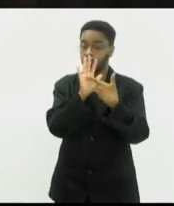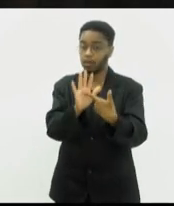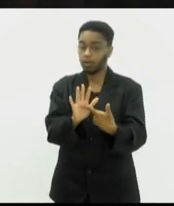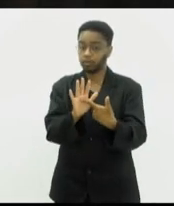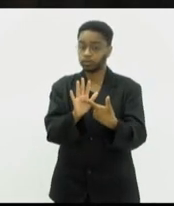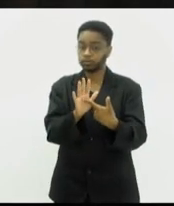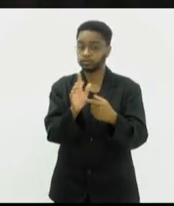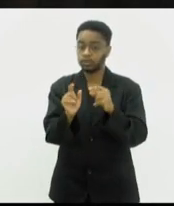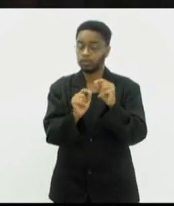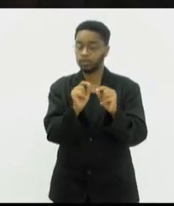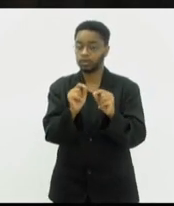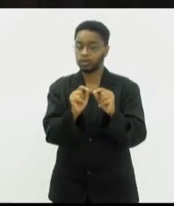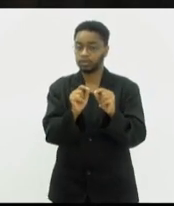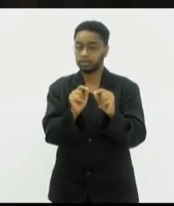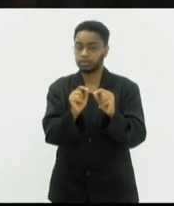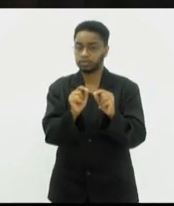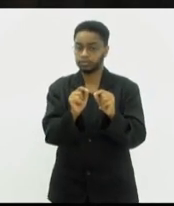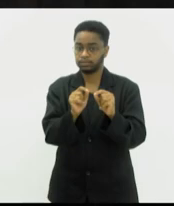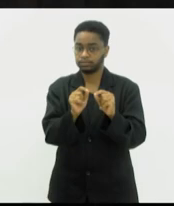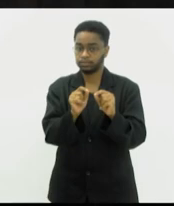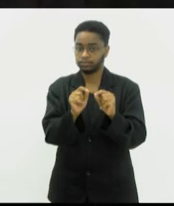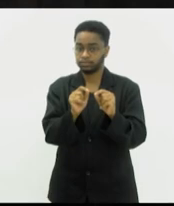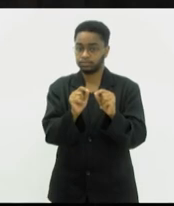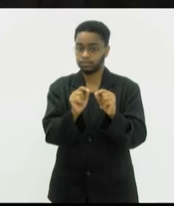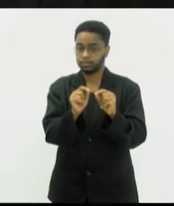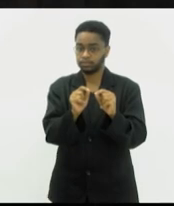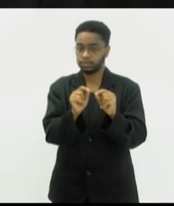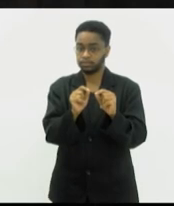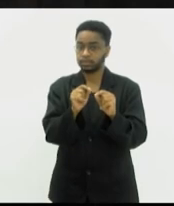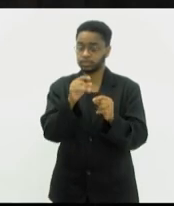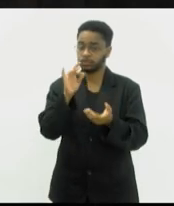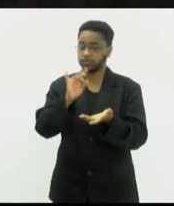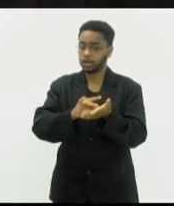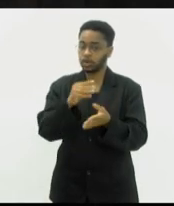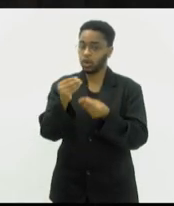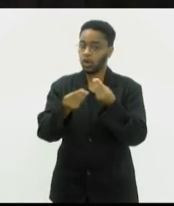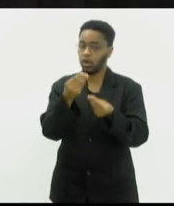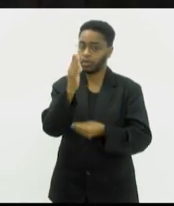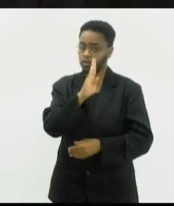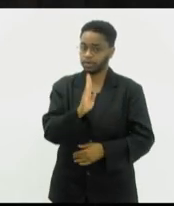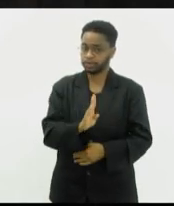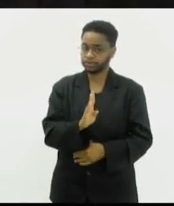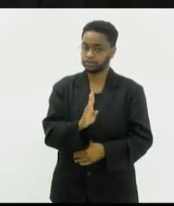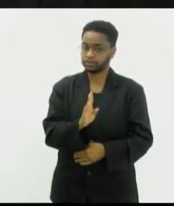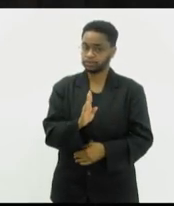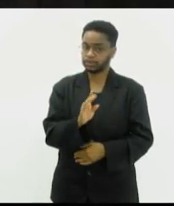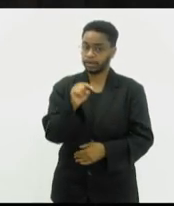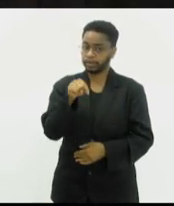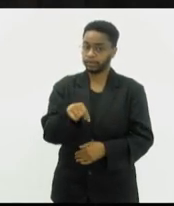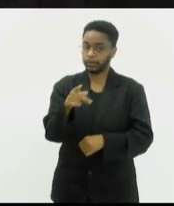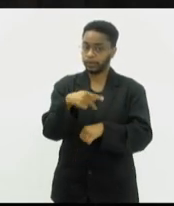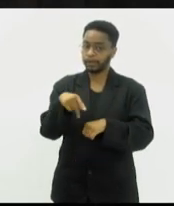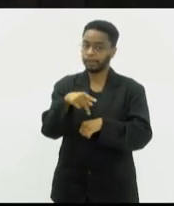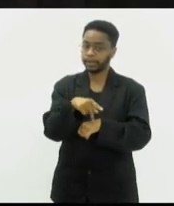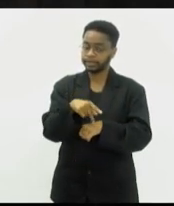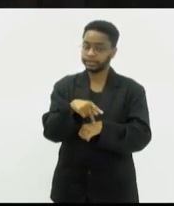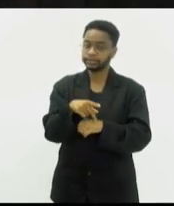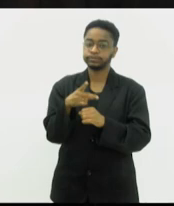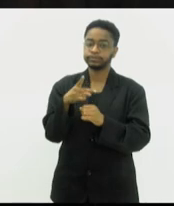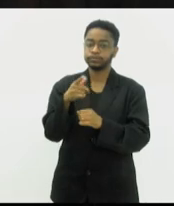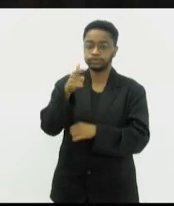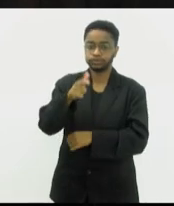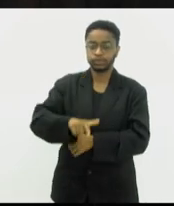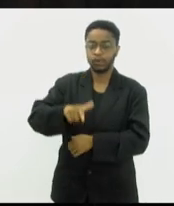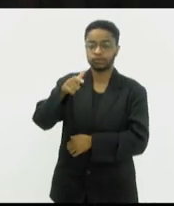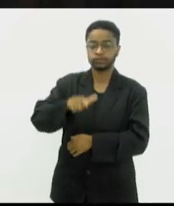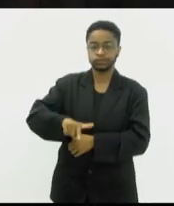o suco de verdadeiro Brasil. Um país que cada vez